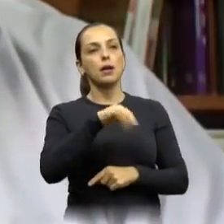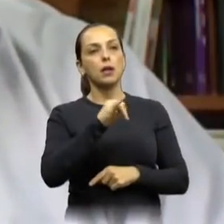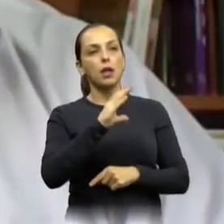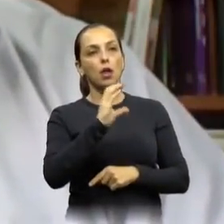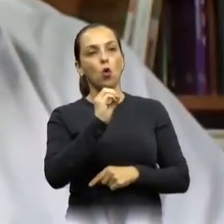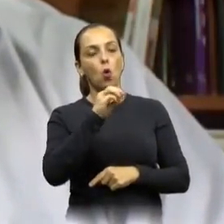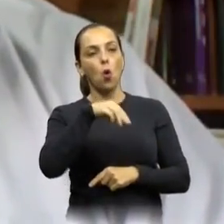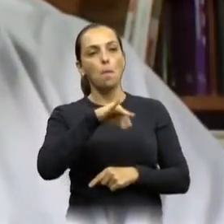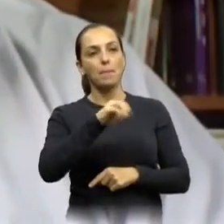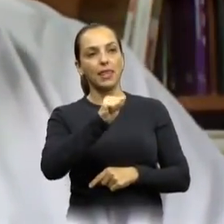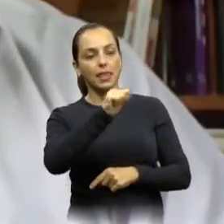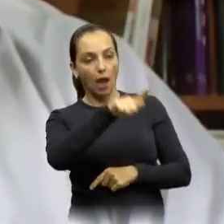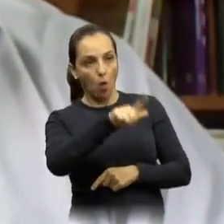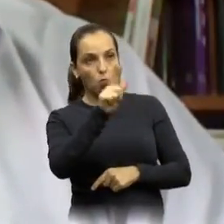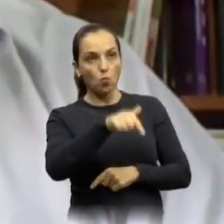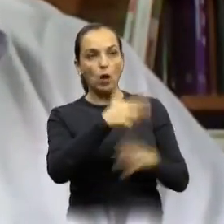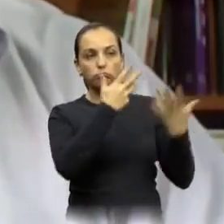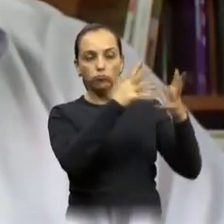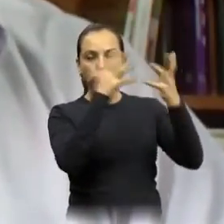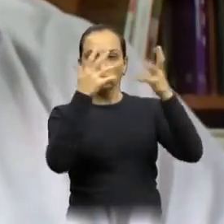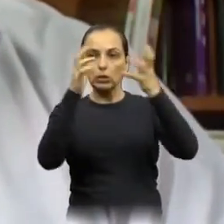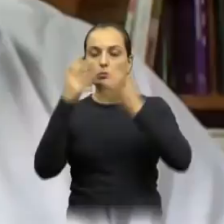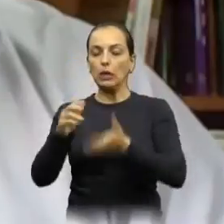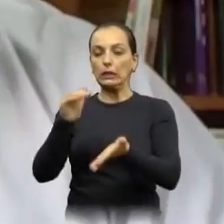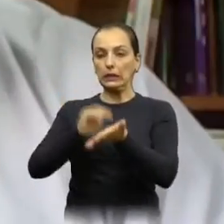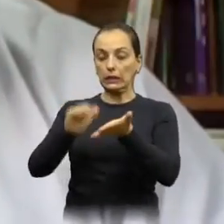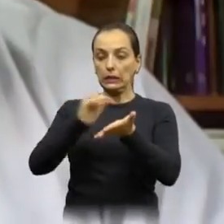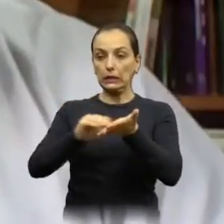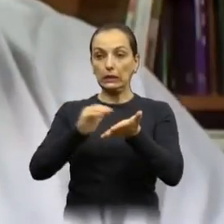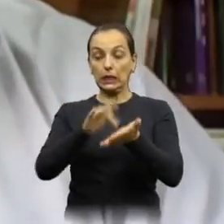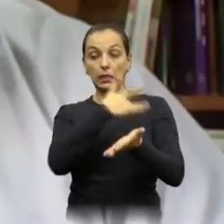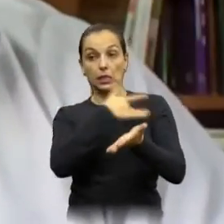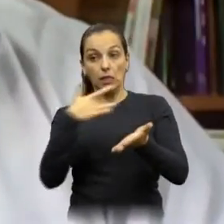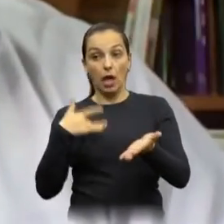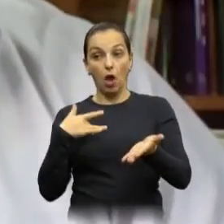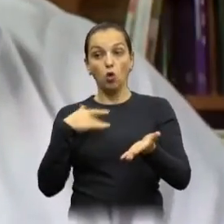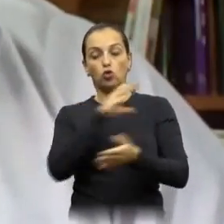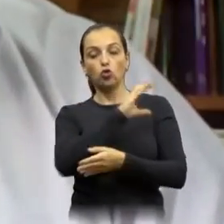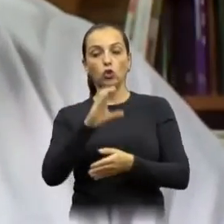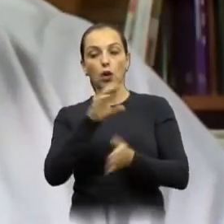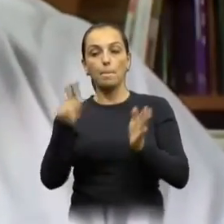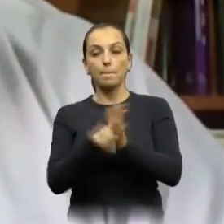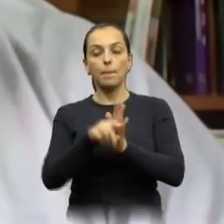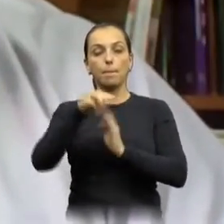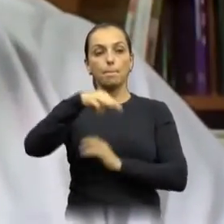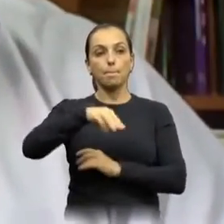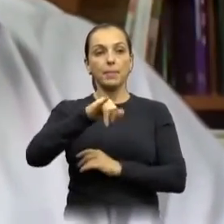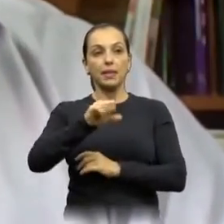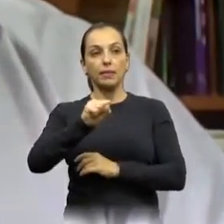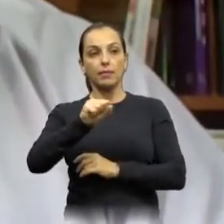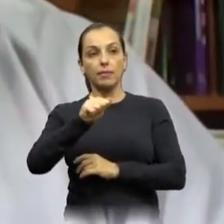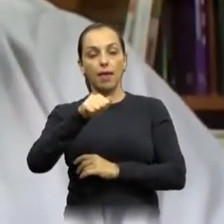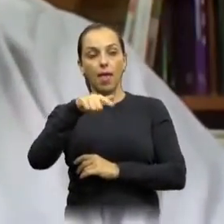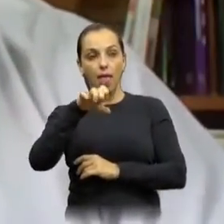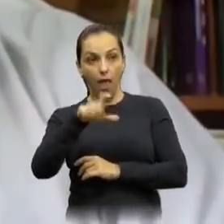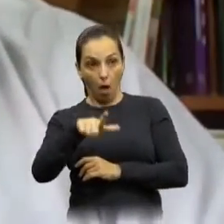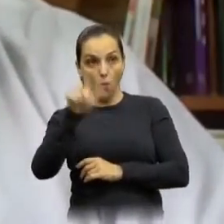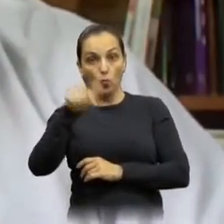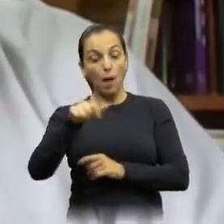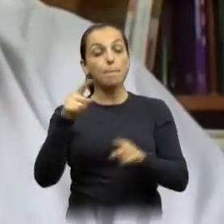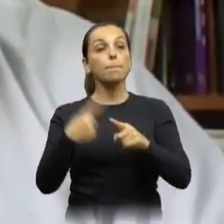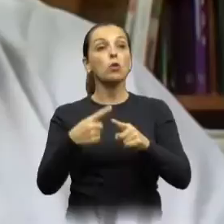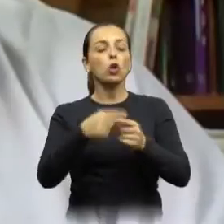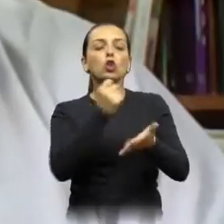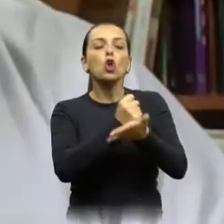fundamental, eu gostaria de saudar toda a Secretaria de Saúde, no nome do coordenador Misael Emílio, pela contratação de